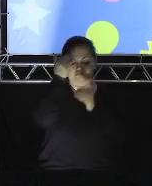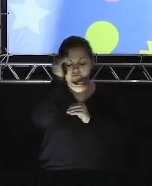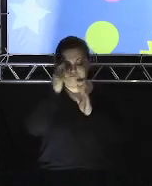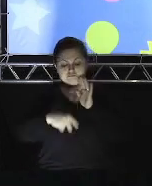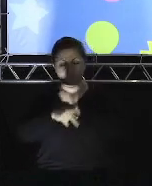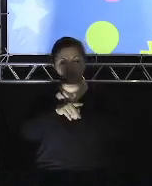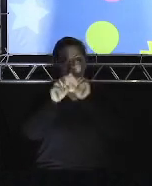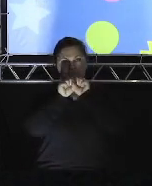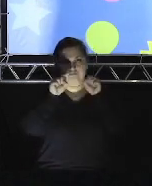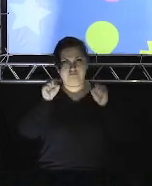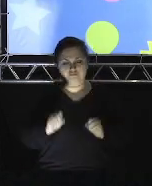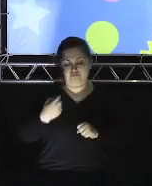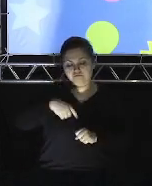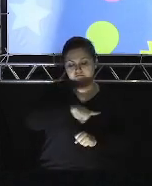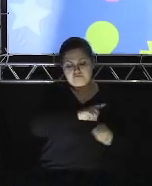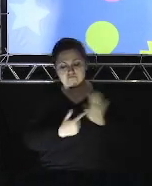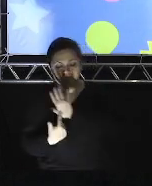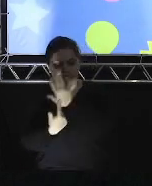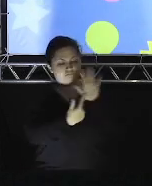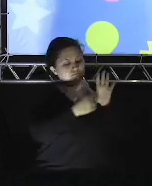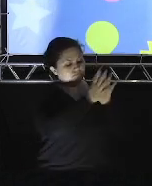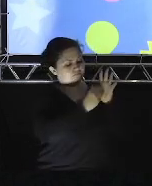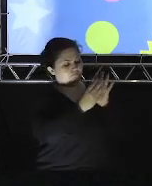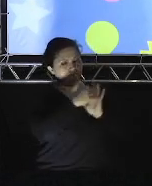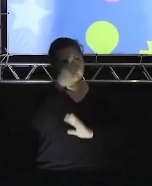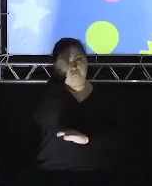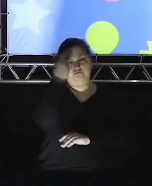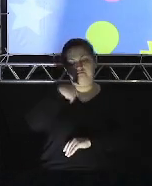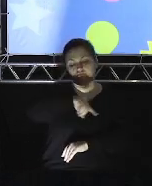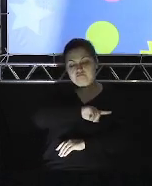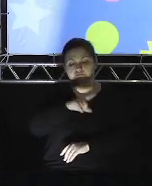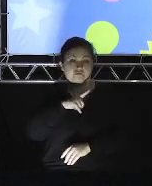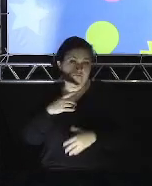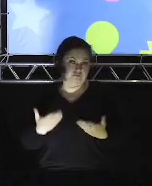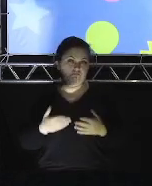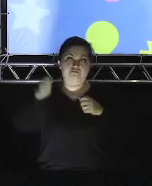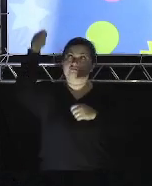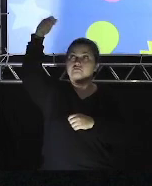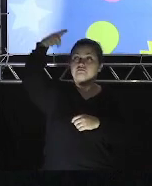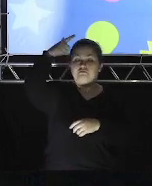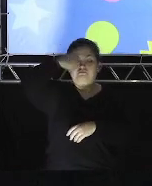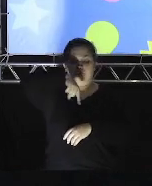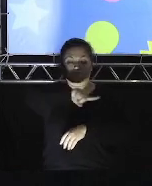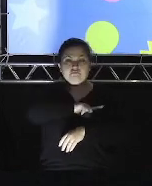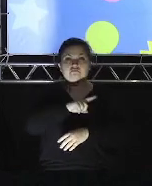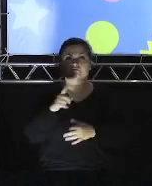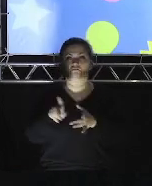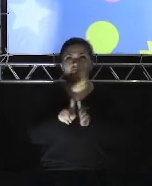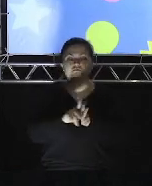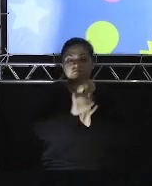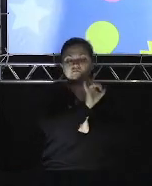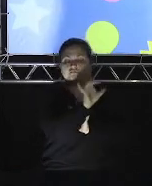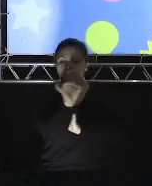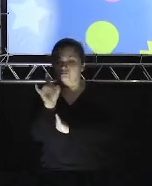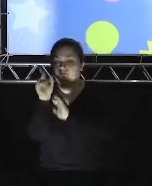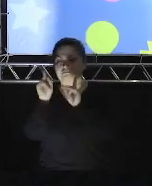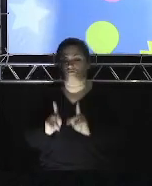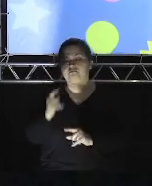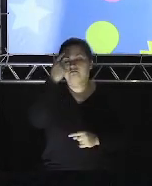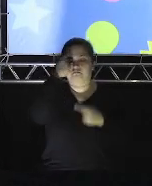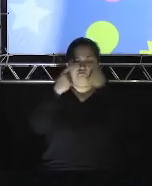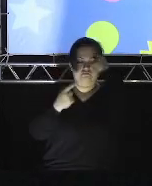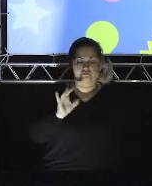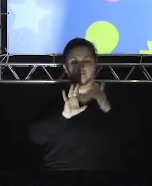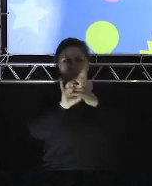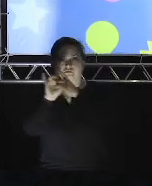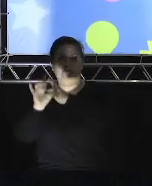sistema, a gente expõe os modelos mentais ao ar livre, ou seja, identificar como cada pessoa ali está pensando para